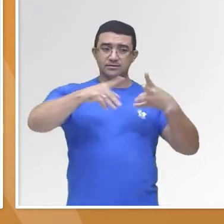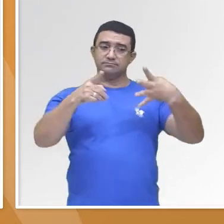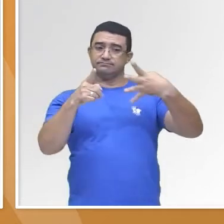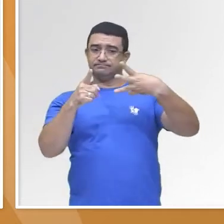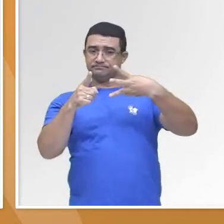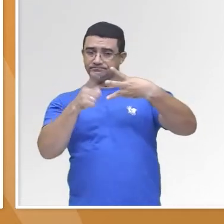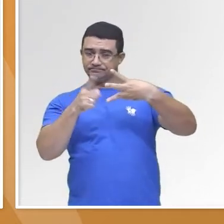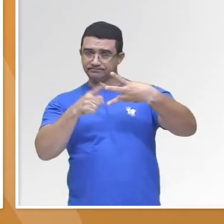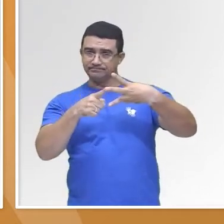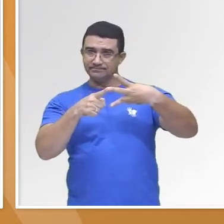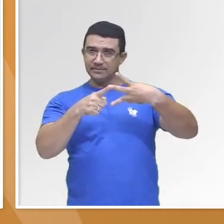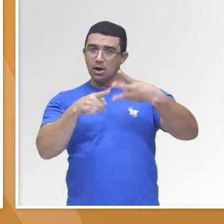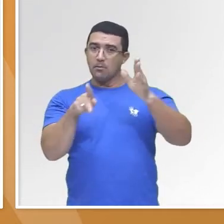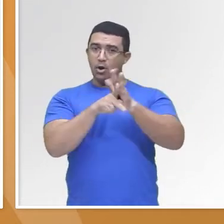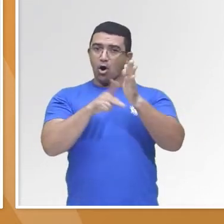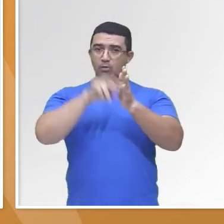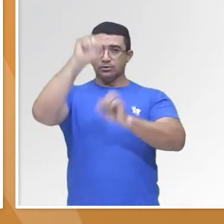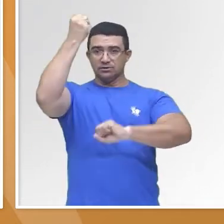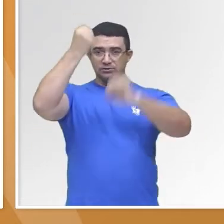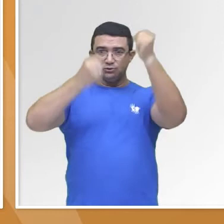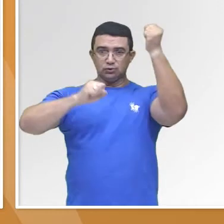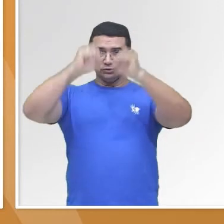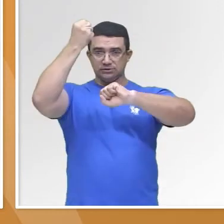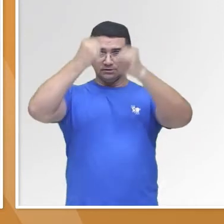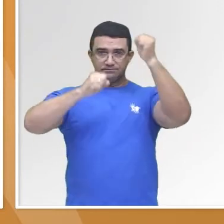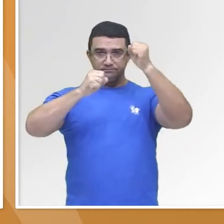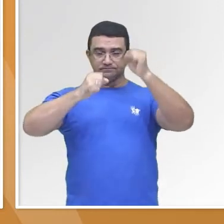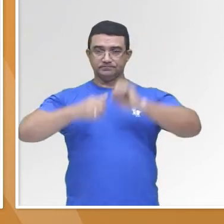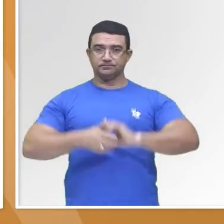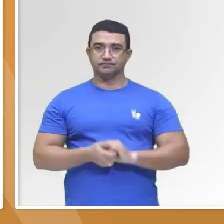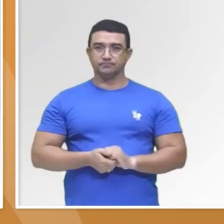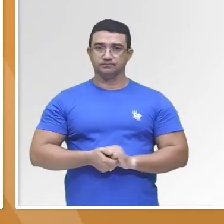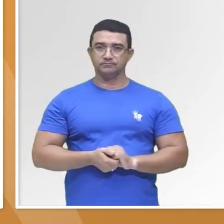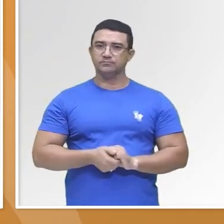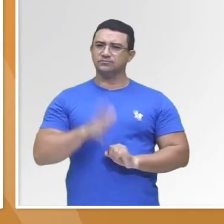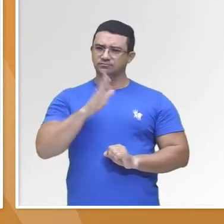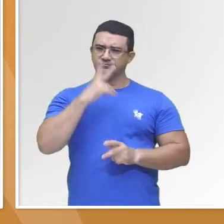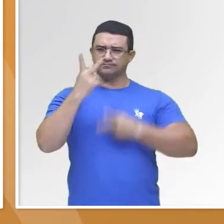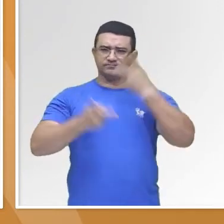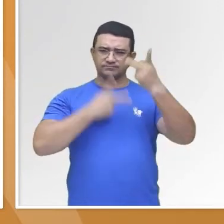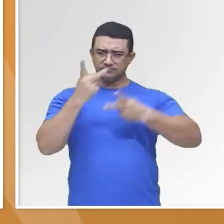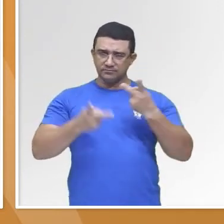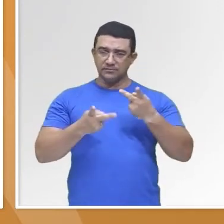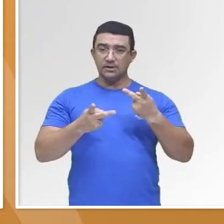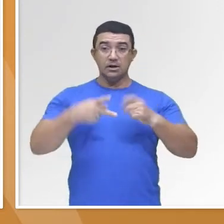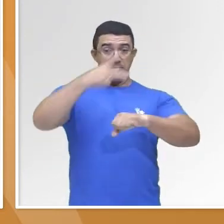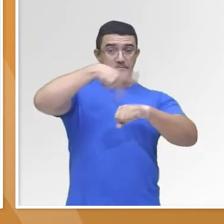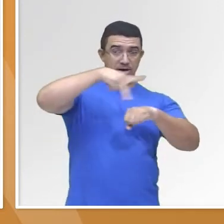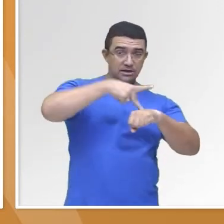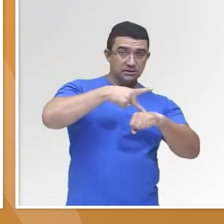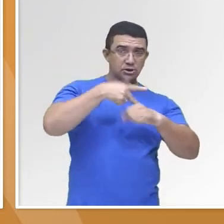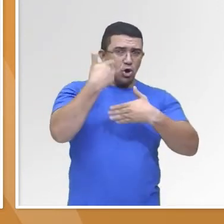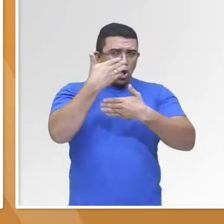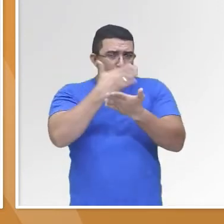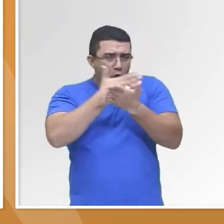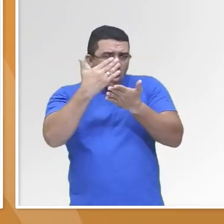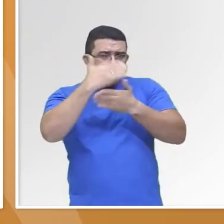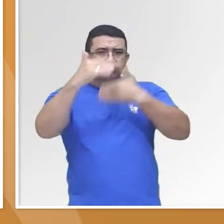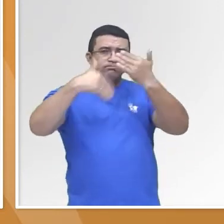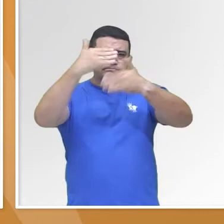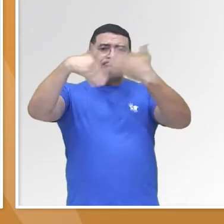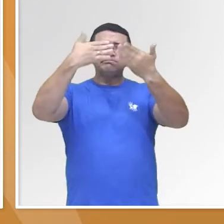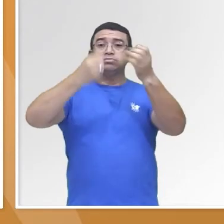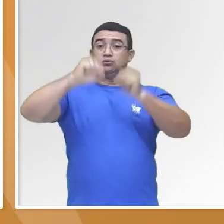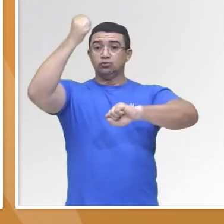indústria, tá? Propriamente dita, por exemplo, né? Como eu falei há pouco, tanto nos países emergentes, que são países